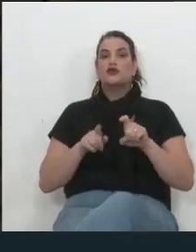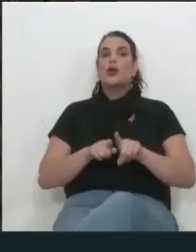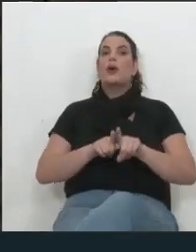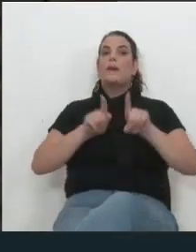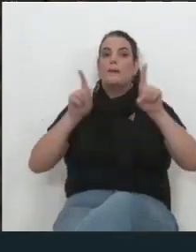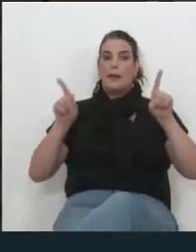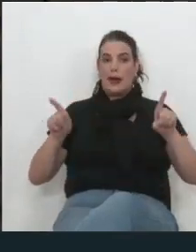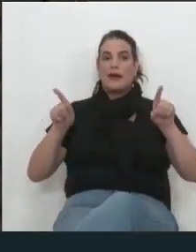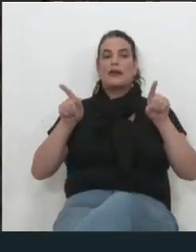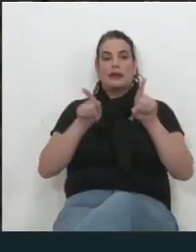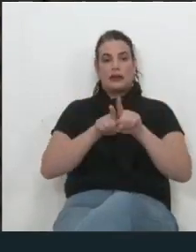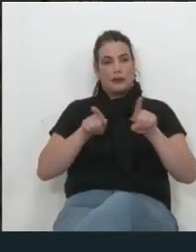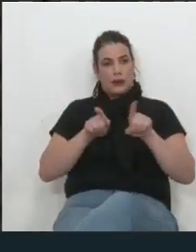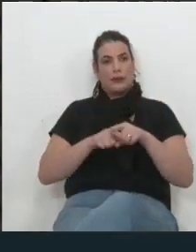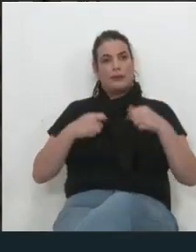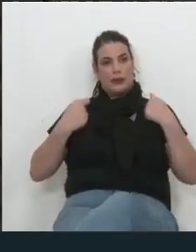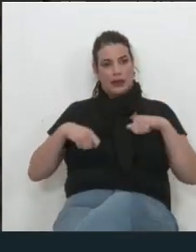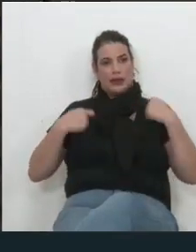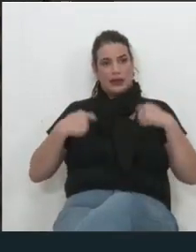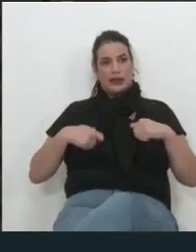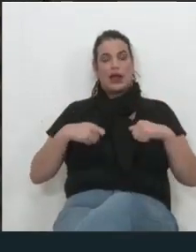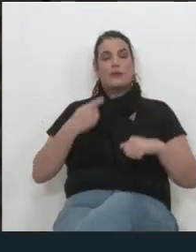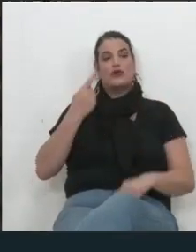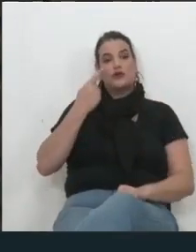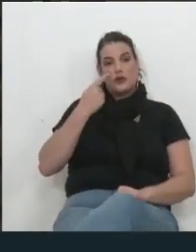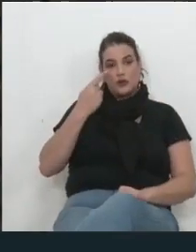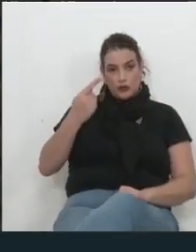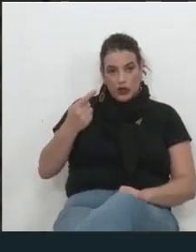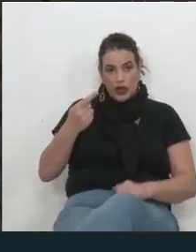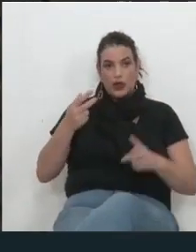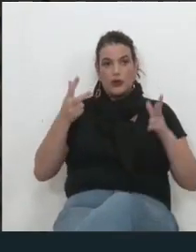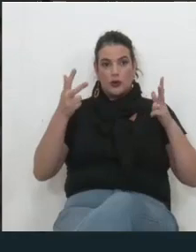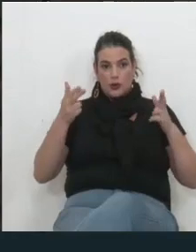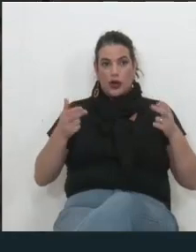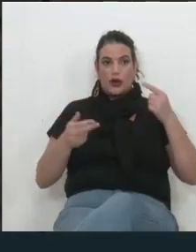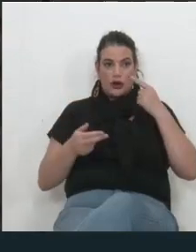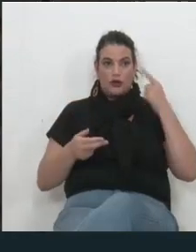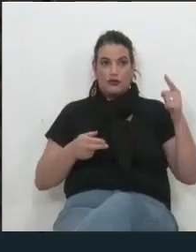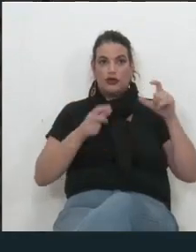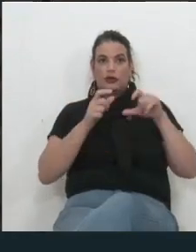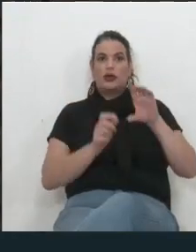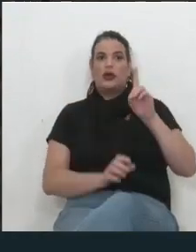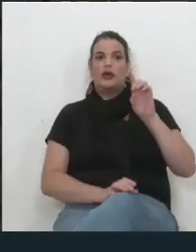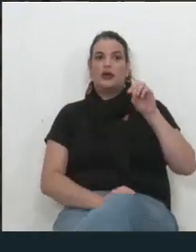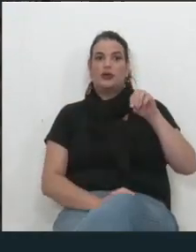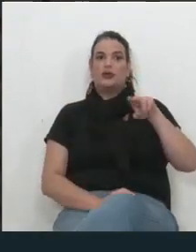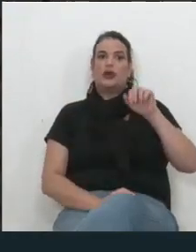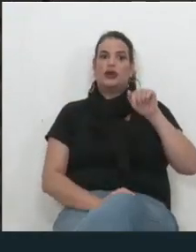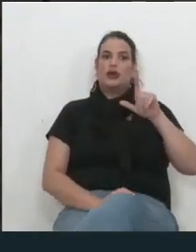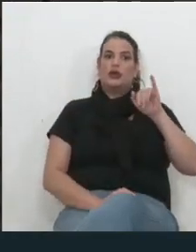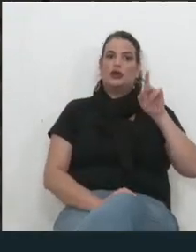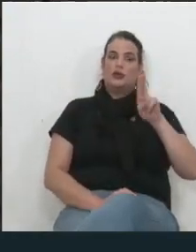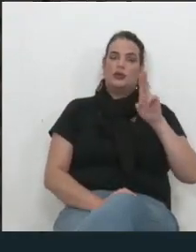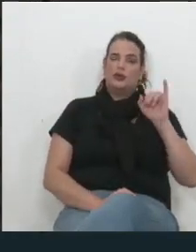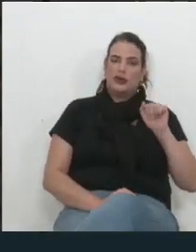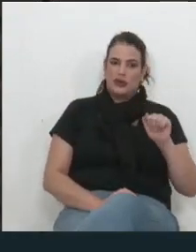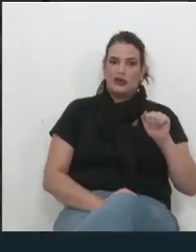também precisamos de ver, como eu vi outro dia no Dona Luísa, a falta